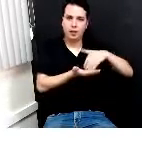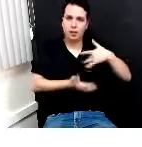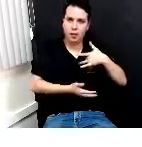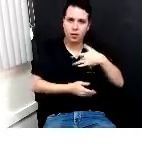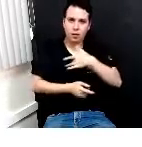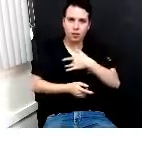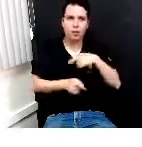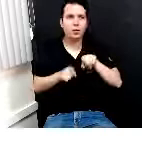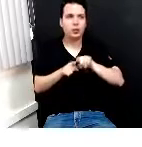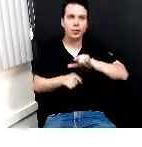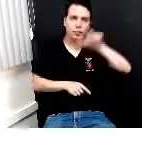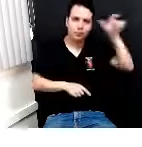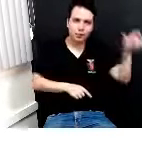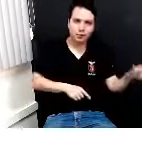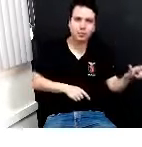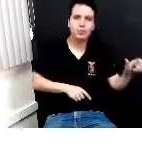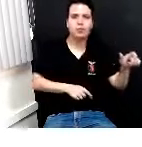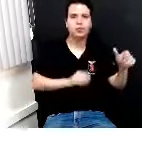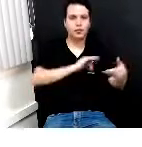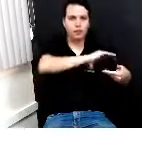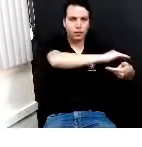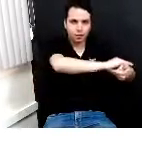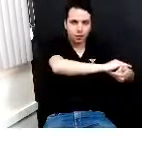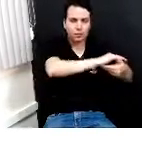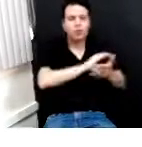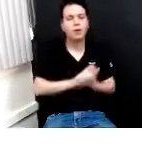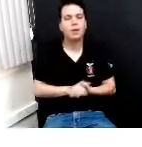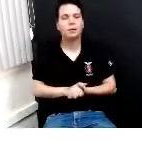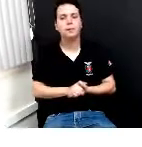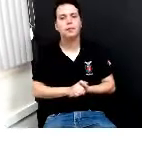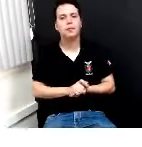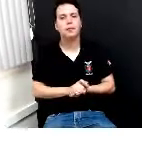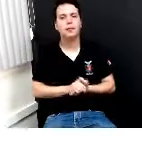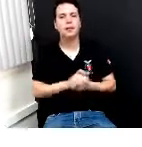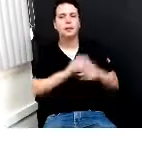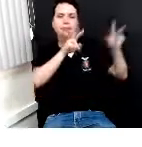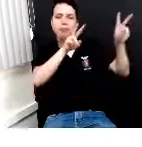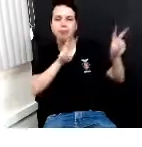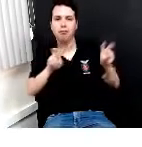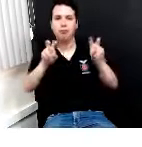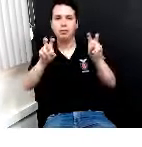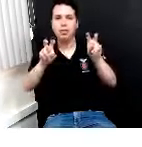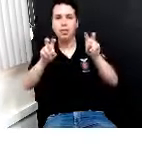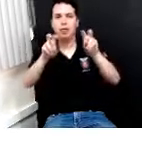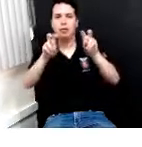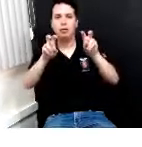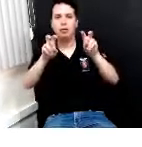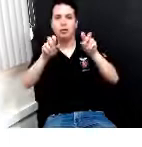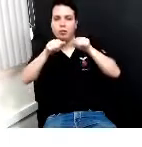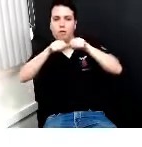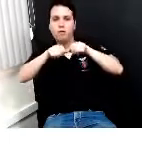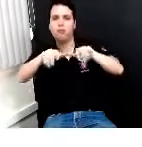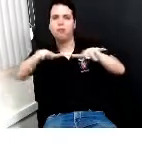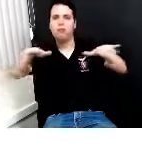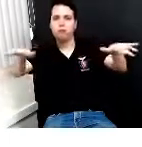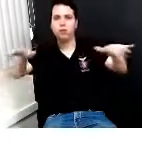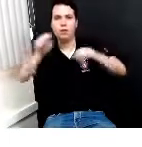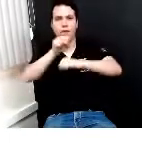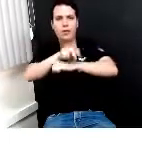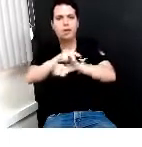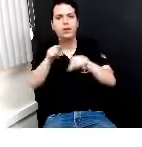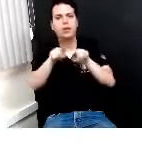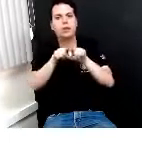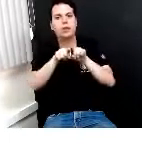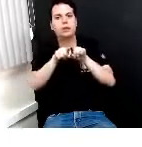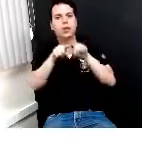Defesa Civil, para abordar a questão das epidemias, em particular a notícia que